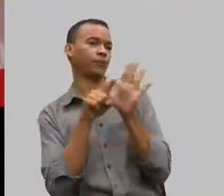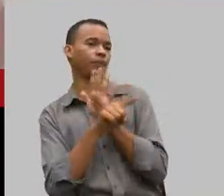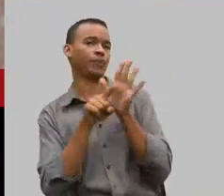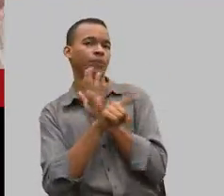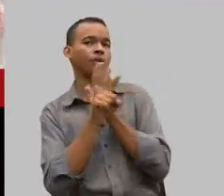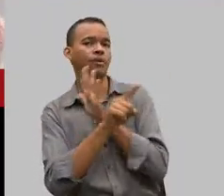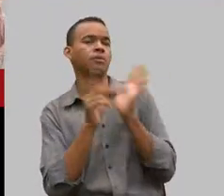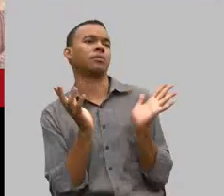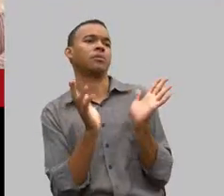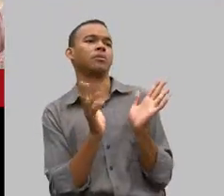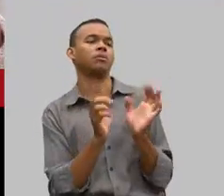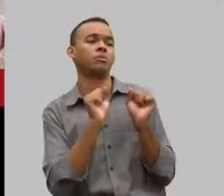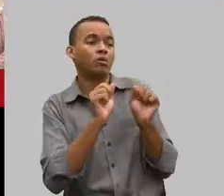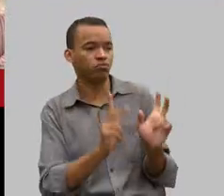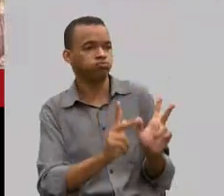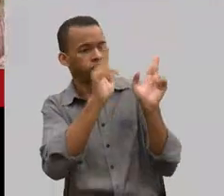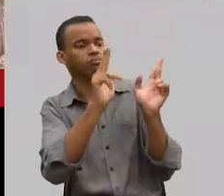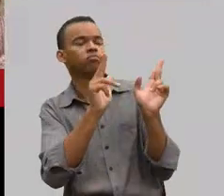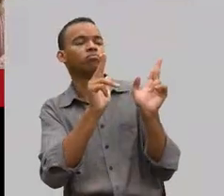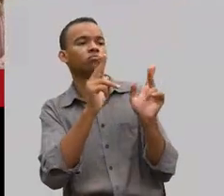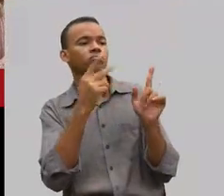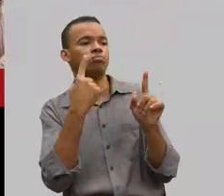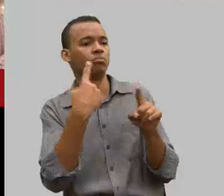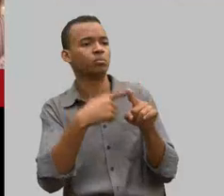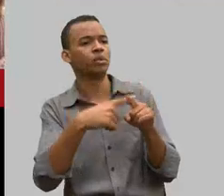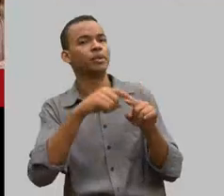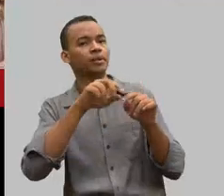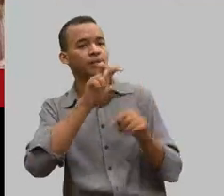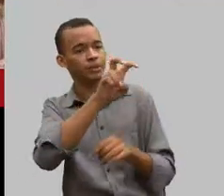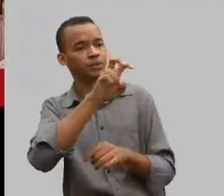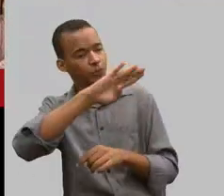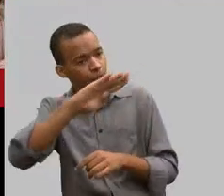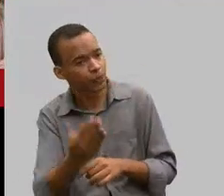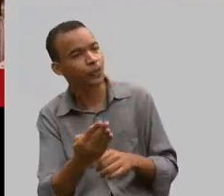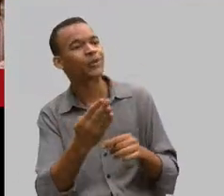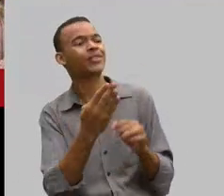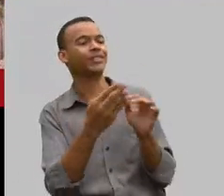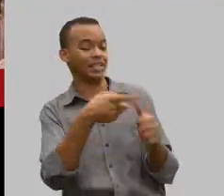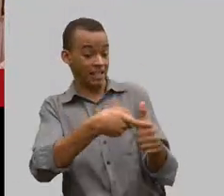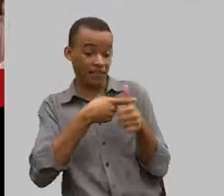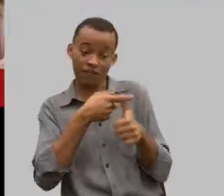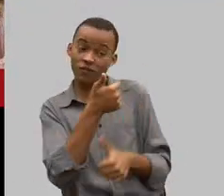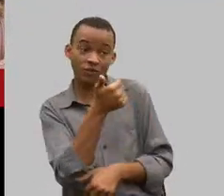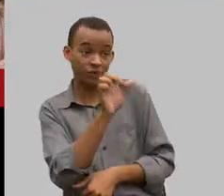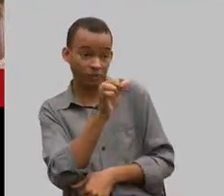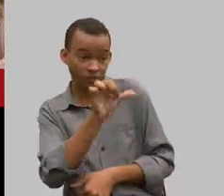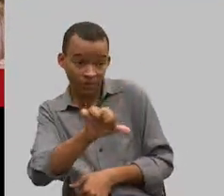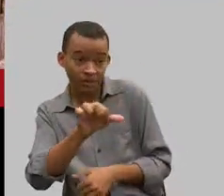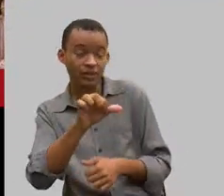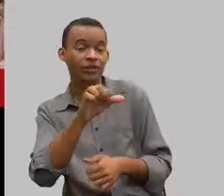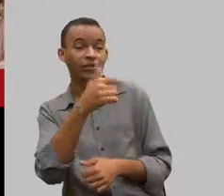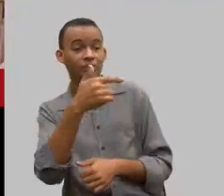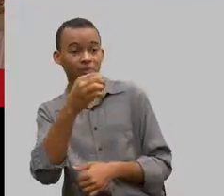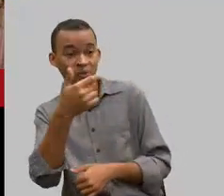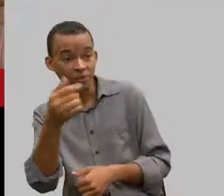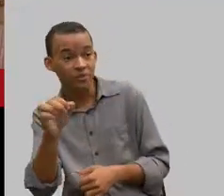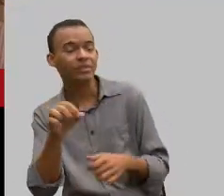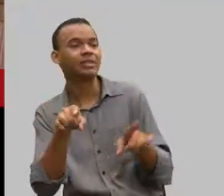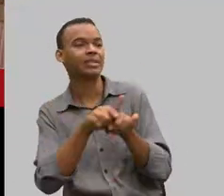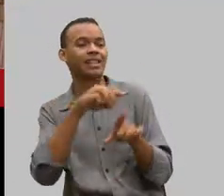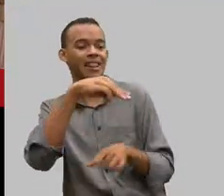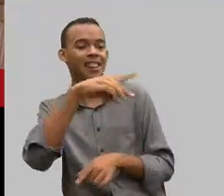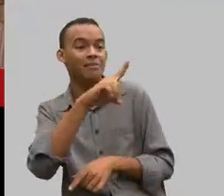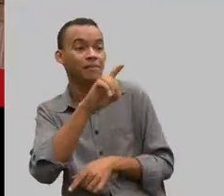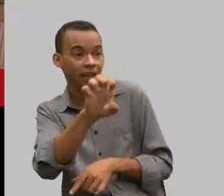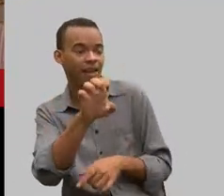recorte parcial Porque então o senhor traz os 5 bilhões da dívida de 20192020 do mde o senhor traz a